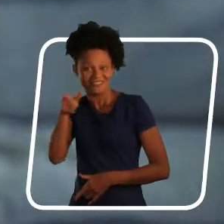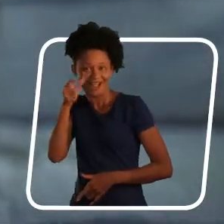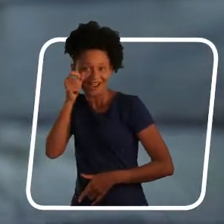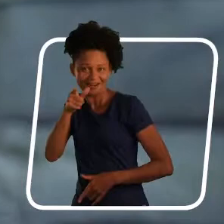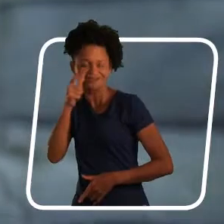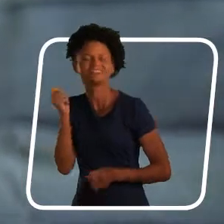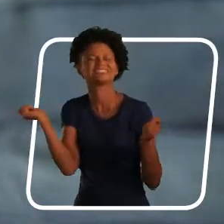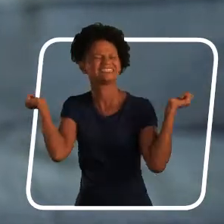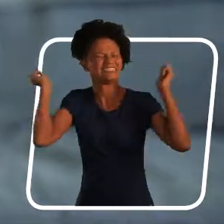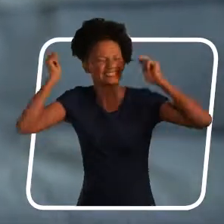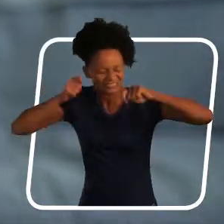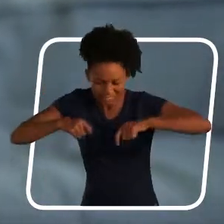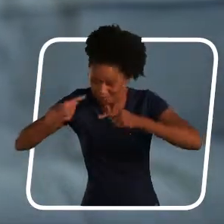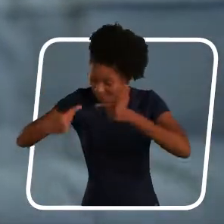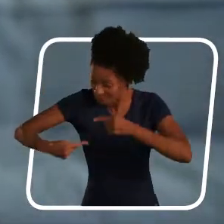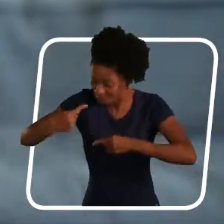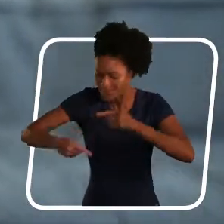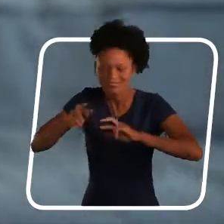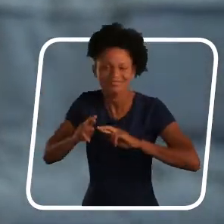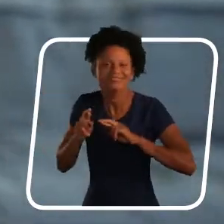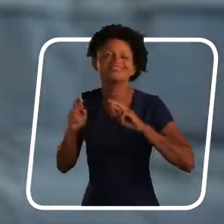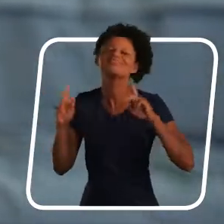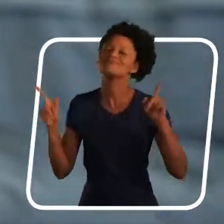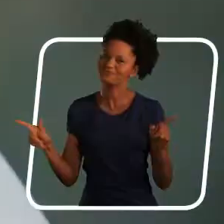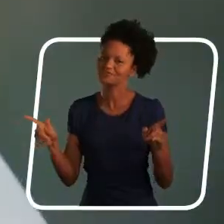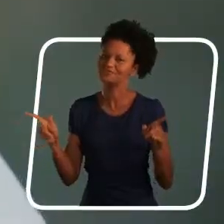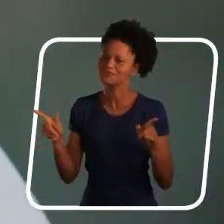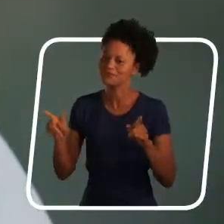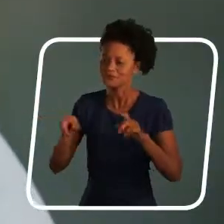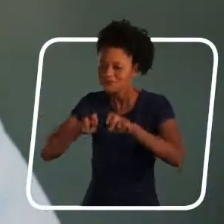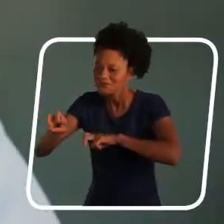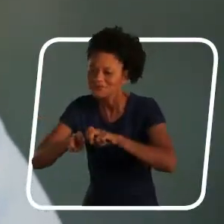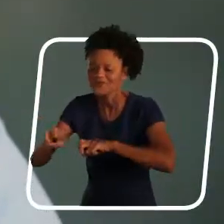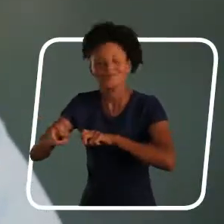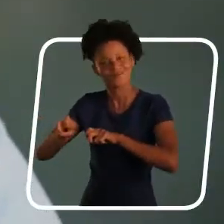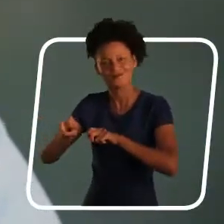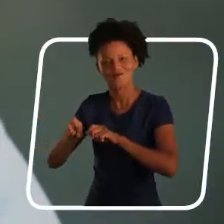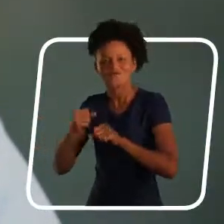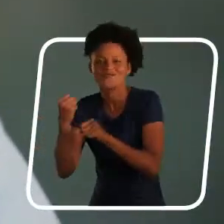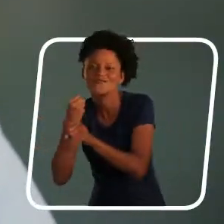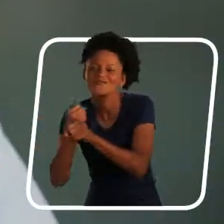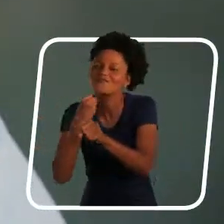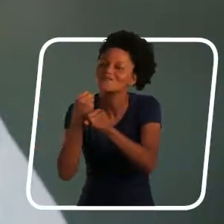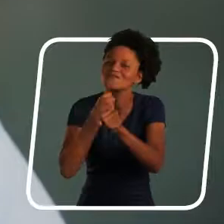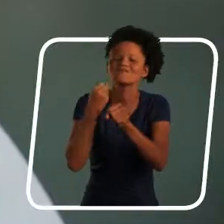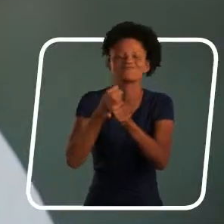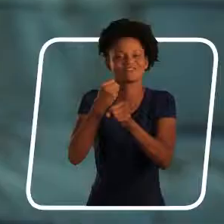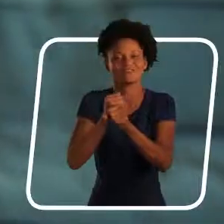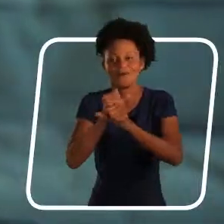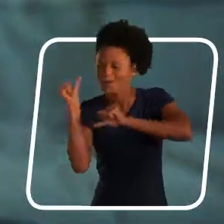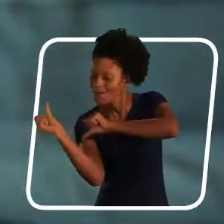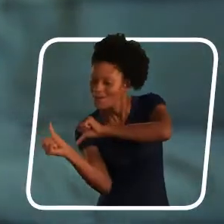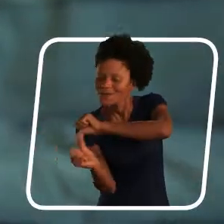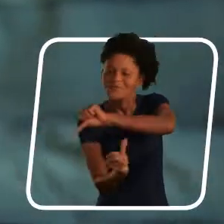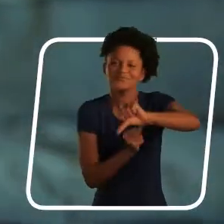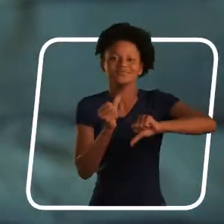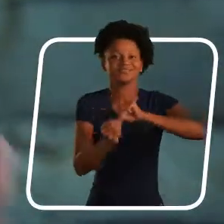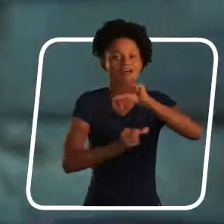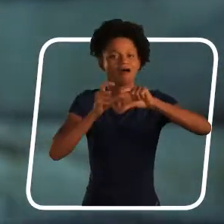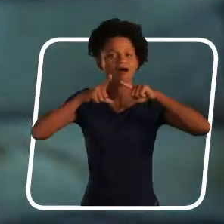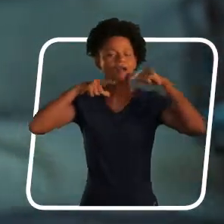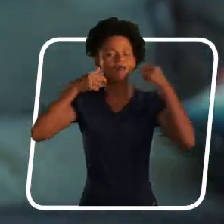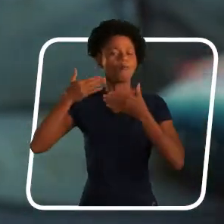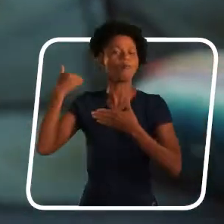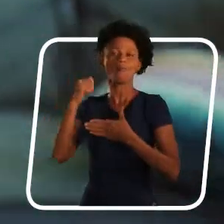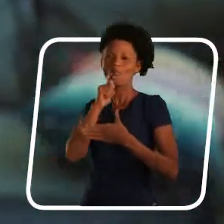era possível se fazer política de forma diferente e realizando obras e uma transformação que